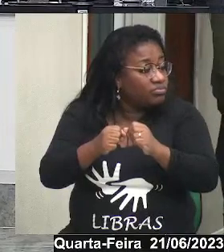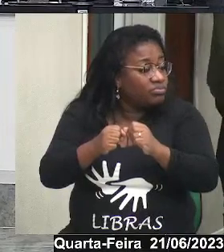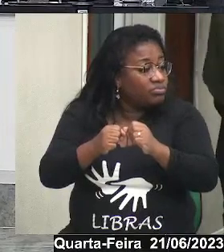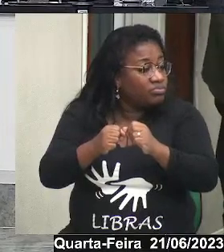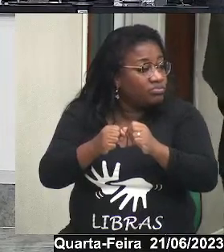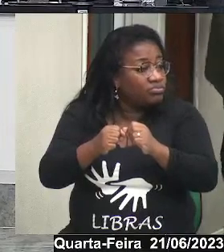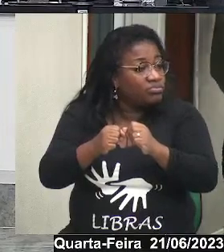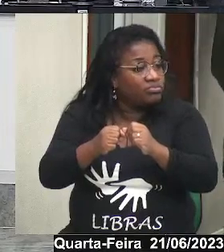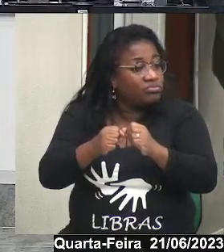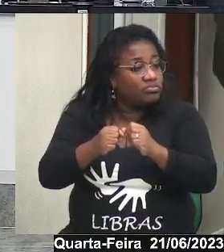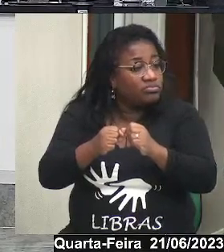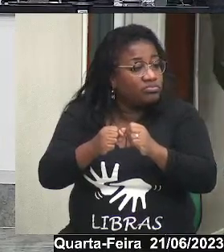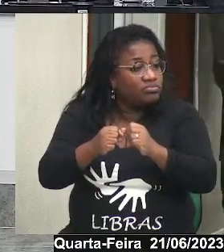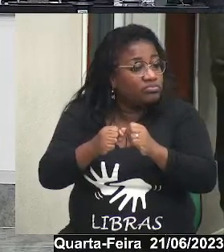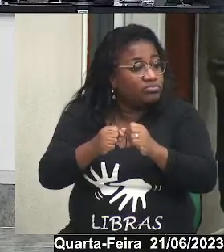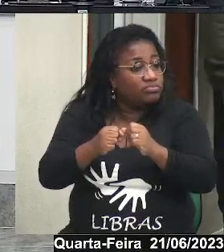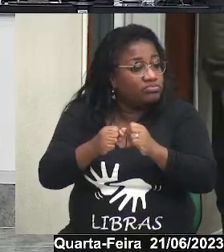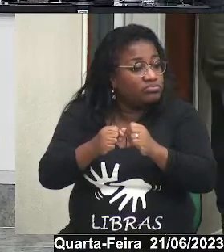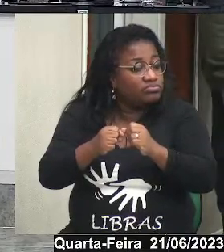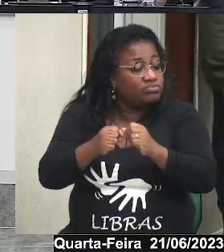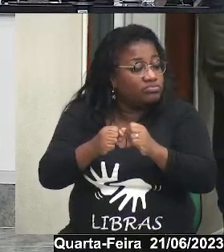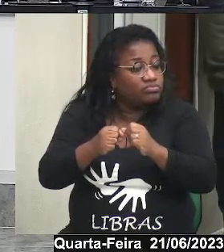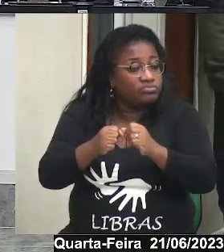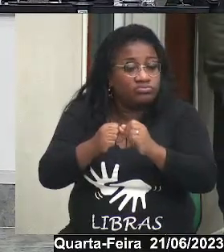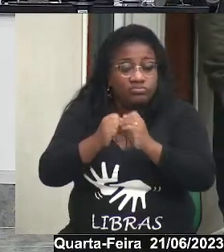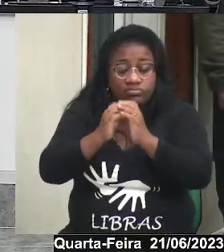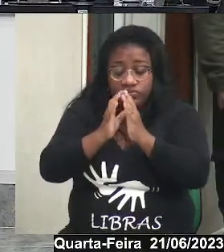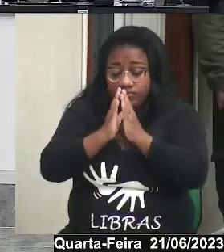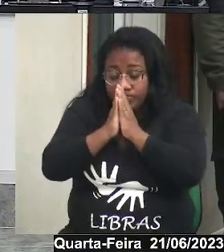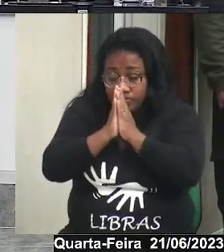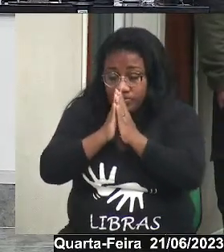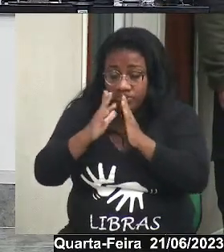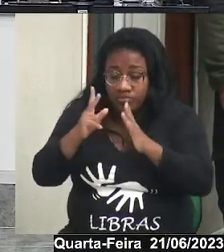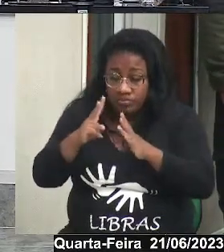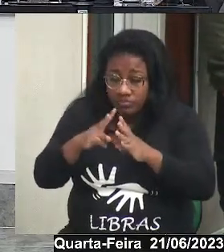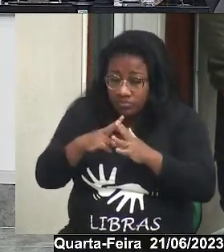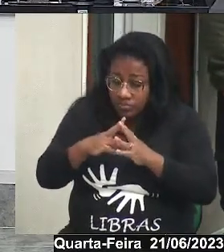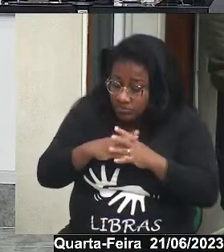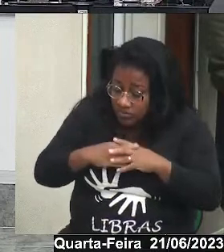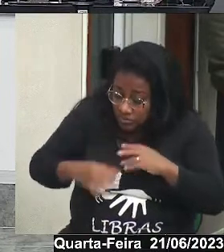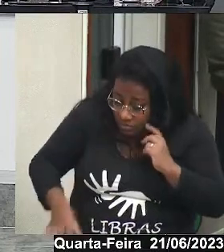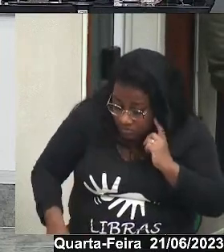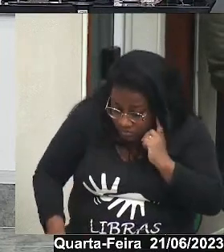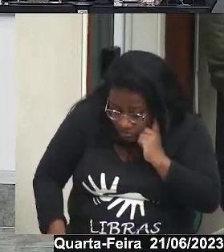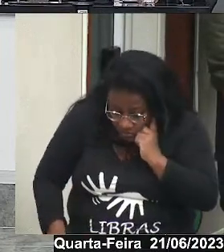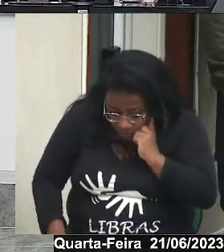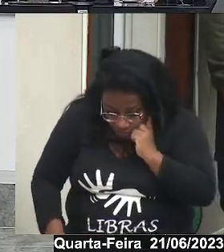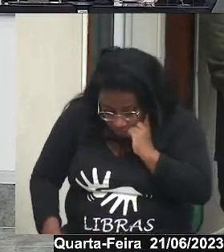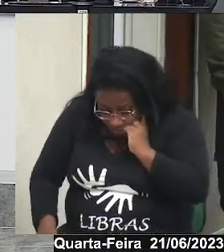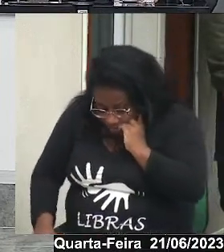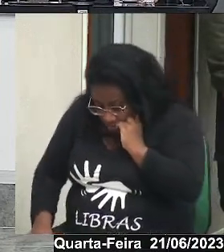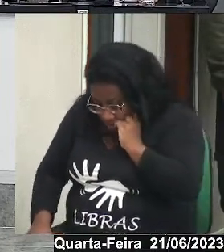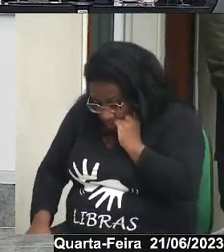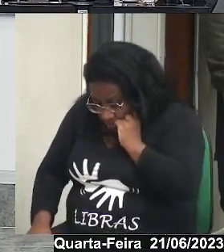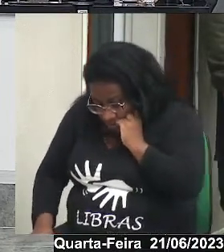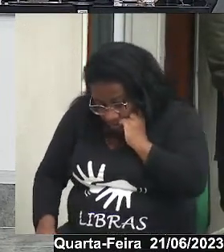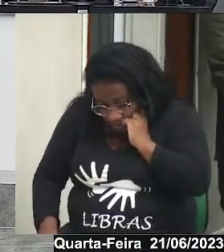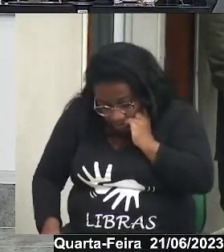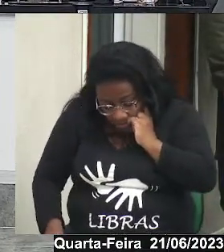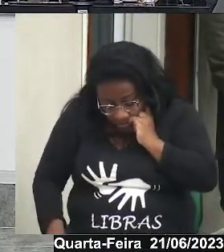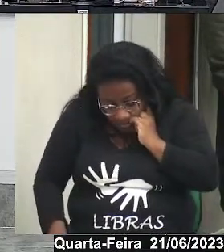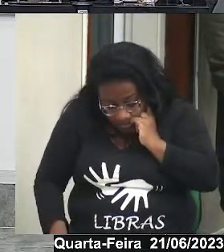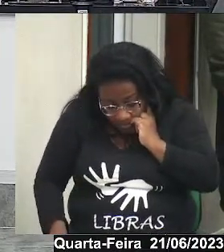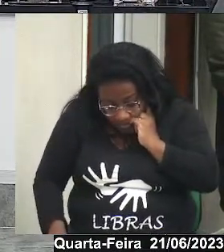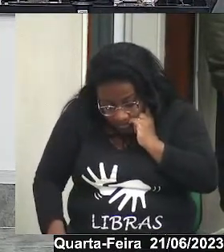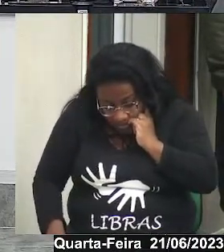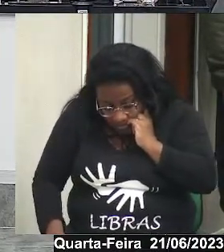passarela localizada aqui no 23, na estrada do bairro Jardim Vista Alegre, em margem da BR-16 em Budas Artes, ao ser acionado de seu veríssimo Cleito